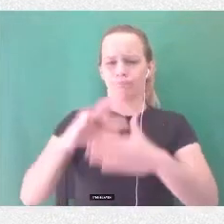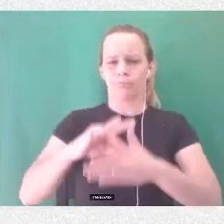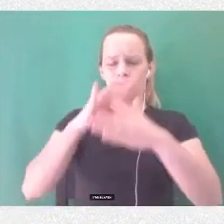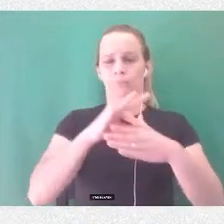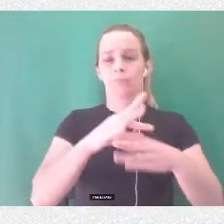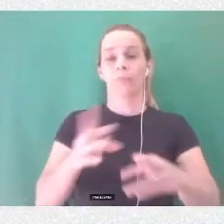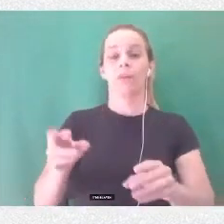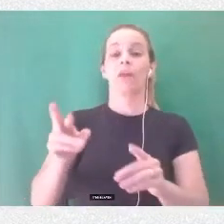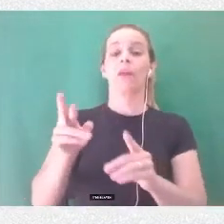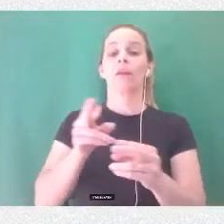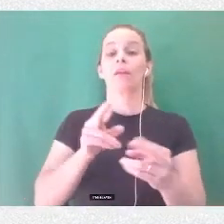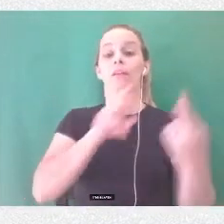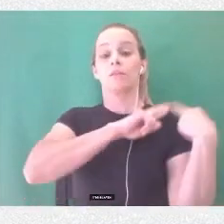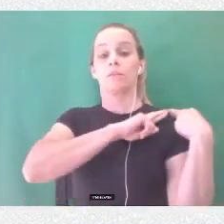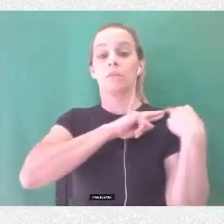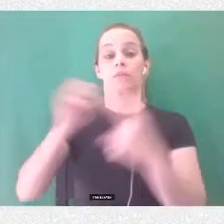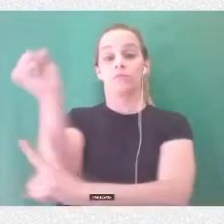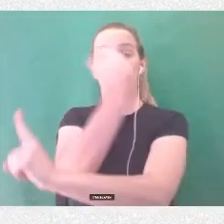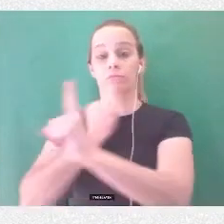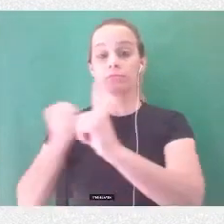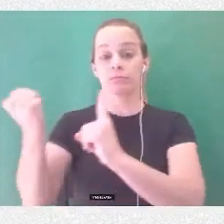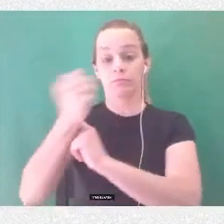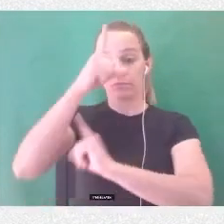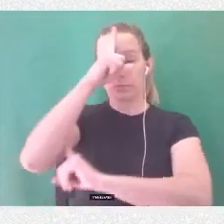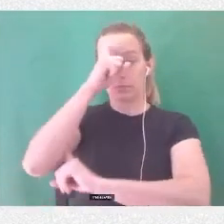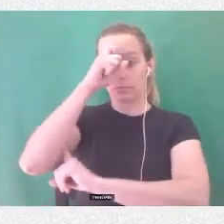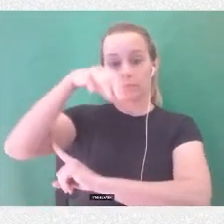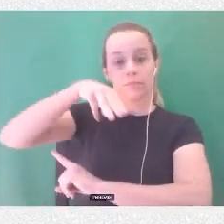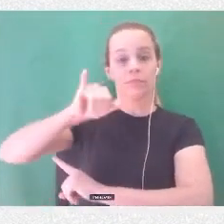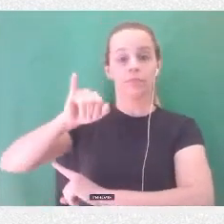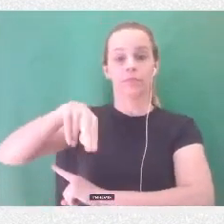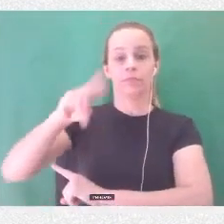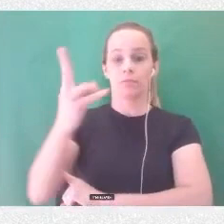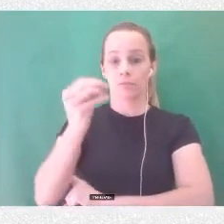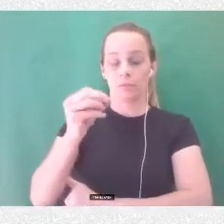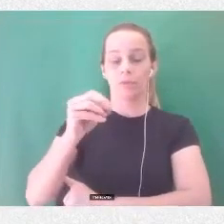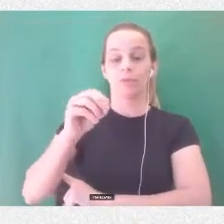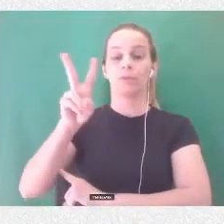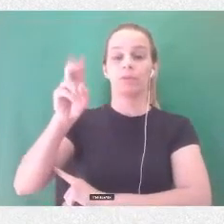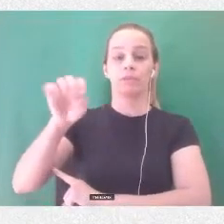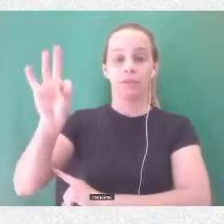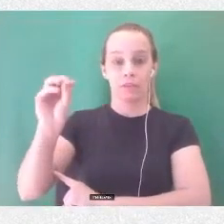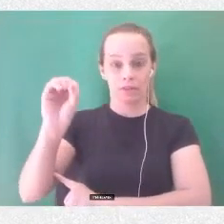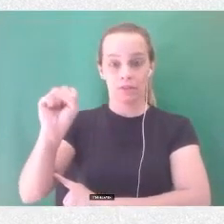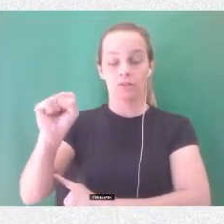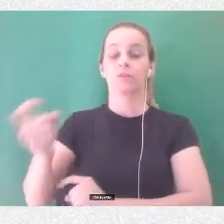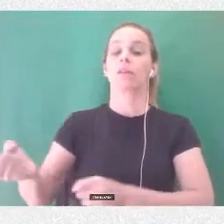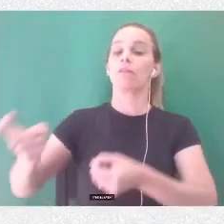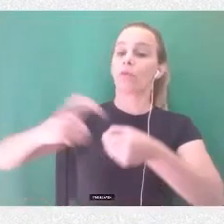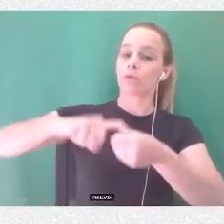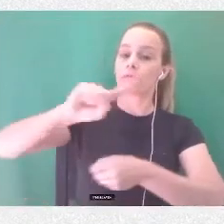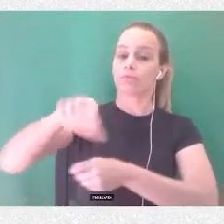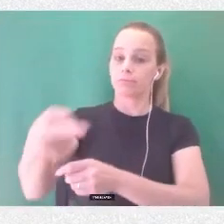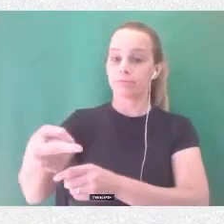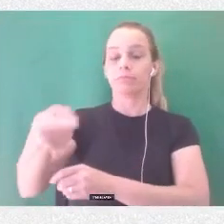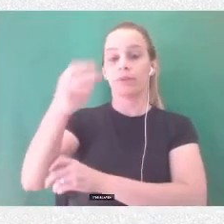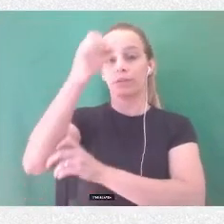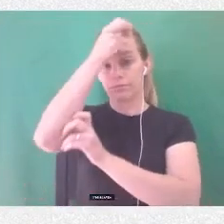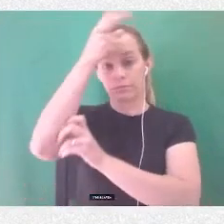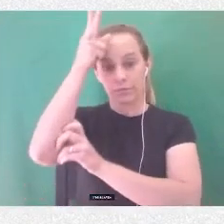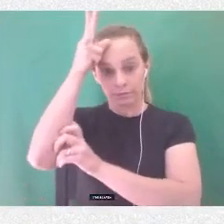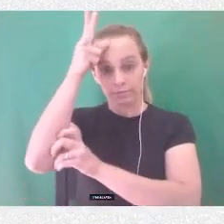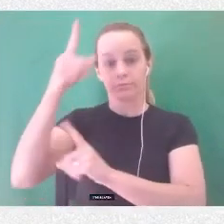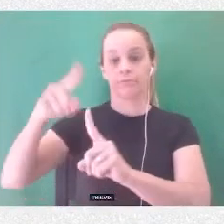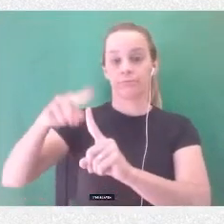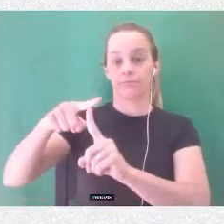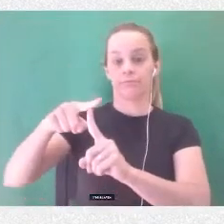responsabilidade social do Hospital Moinhos de Vento, o senhor Luiz Eduardo Ramos Mariá. E já voltamos com o prefeito de Toledo, assim que a